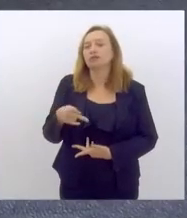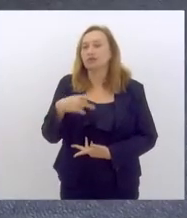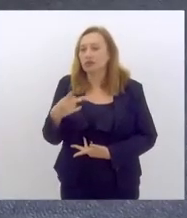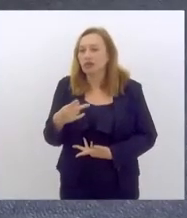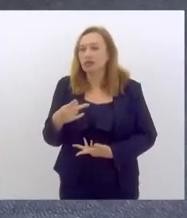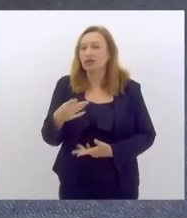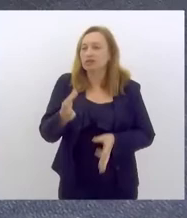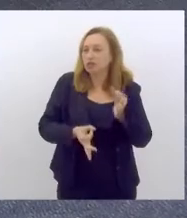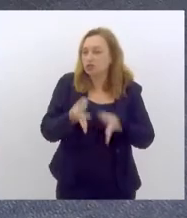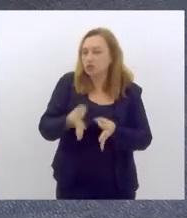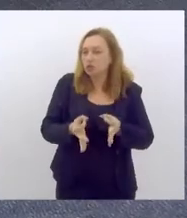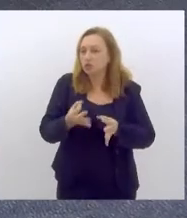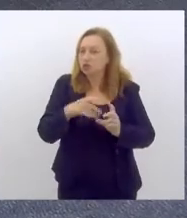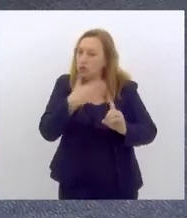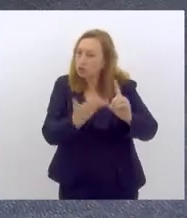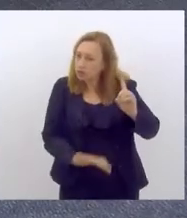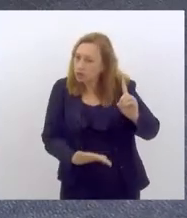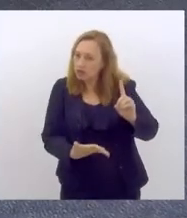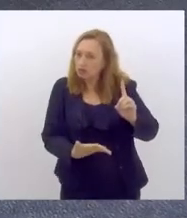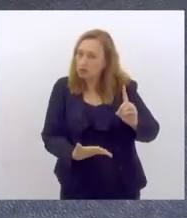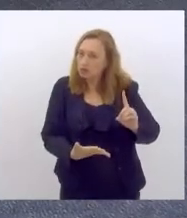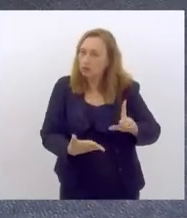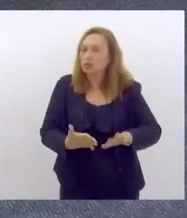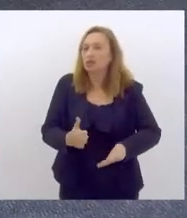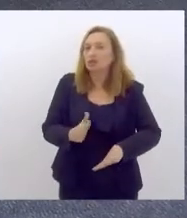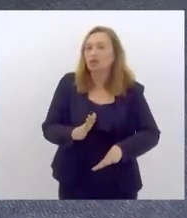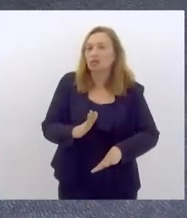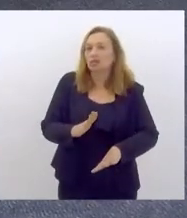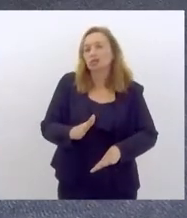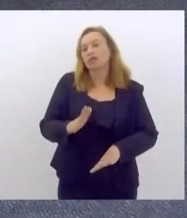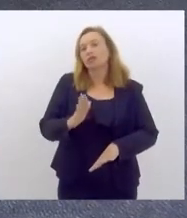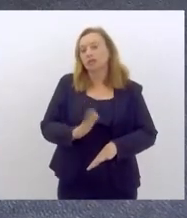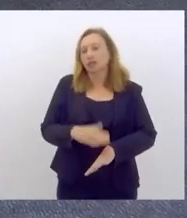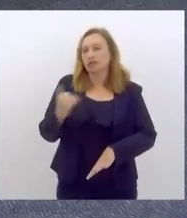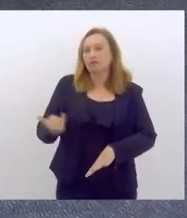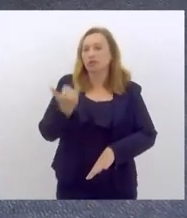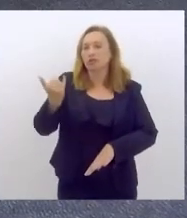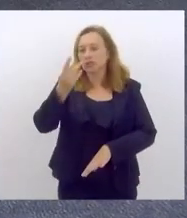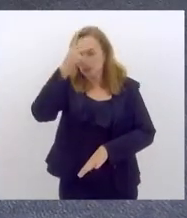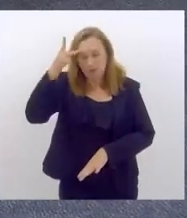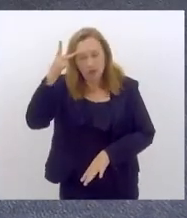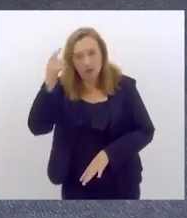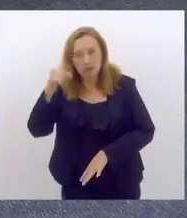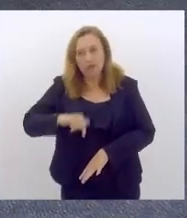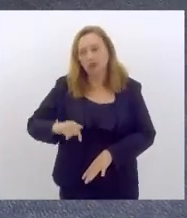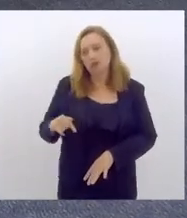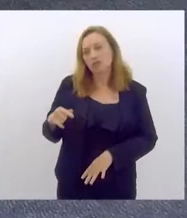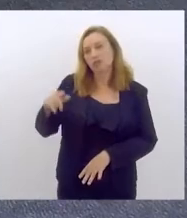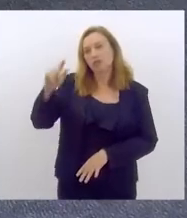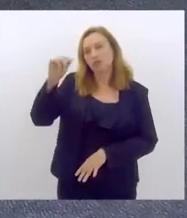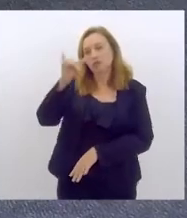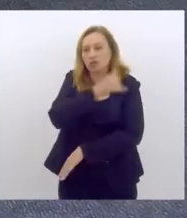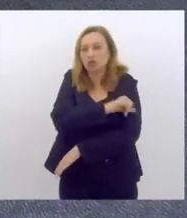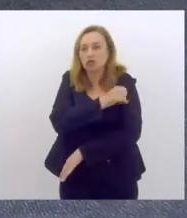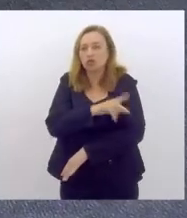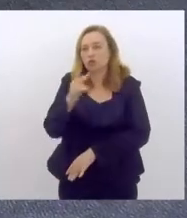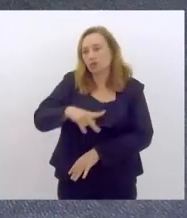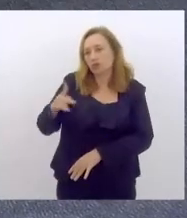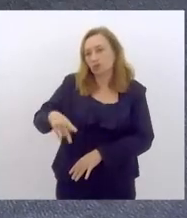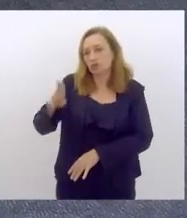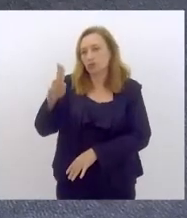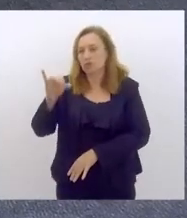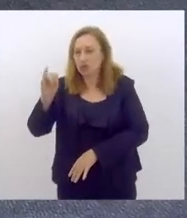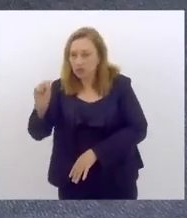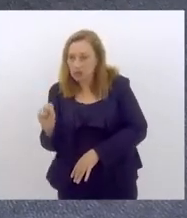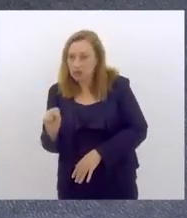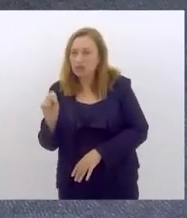essa justa homenagem prestada a um dos maiores intelectuais da contemporaneidade no Rio de Janeiro e no Brasil, que é o professor Muniz Sodré, que é